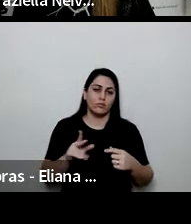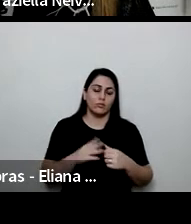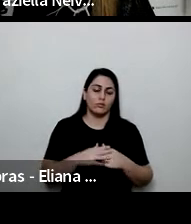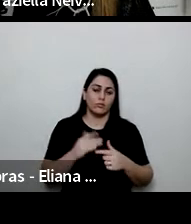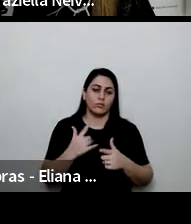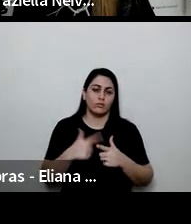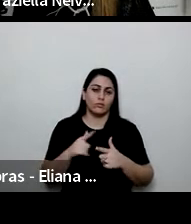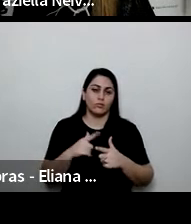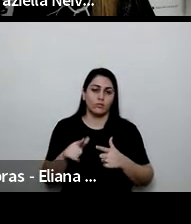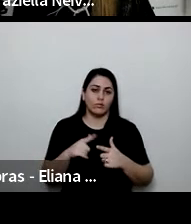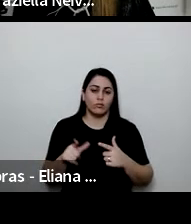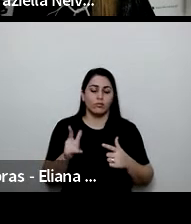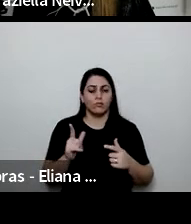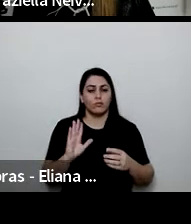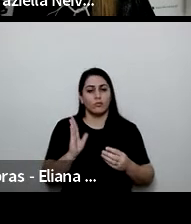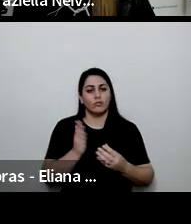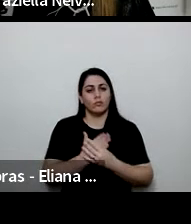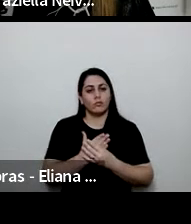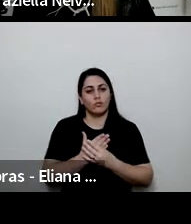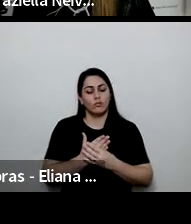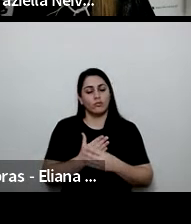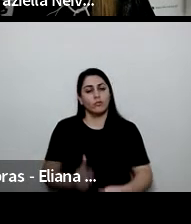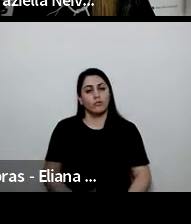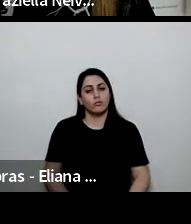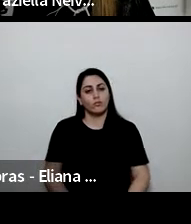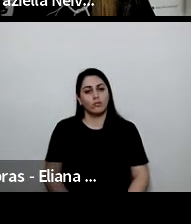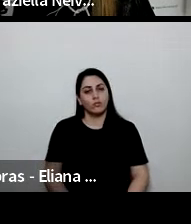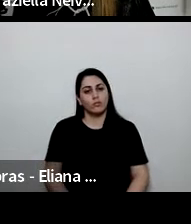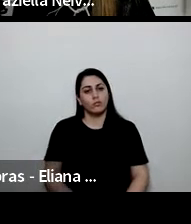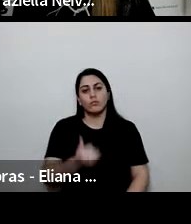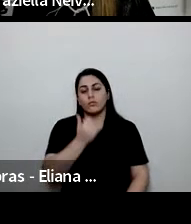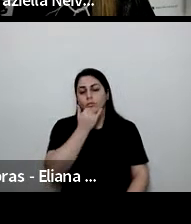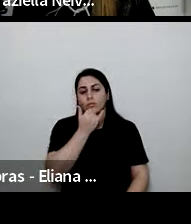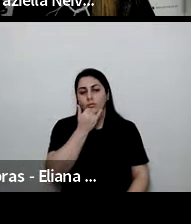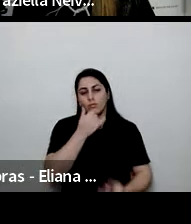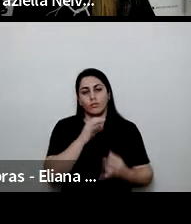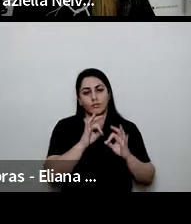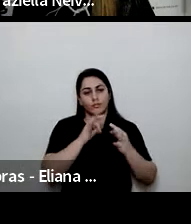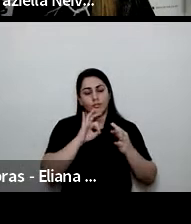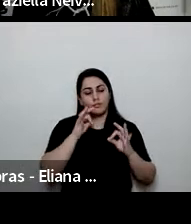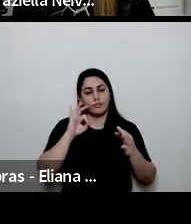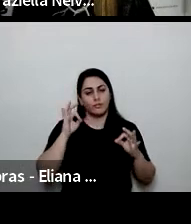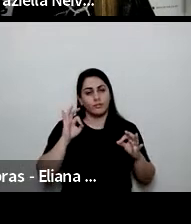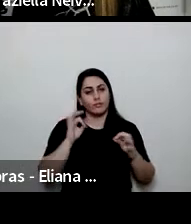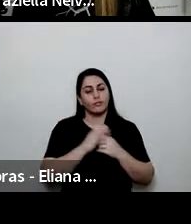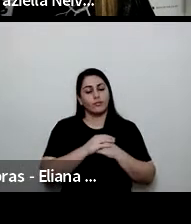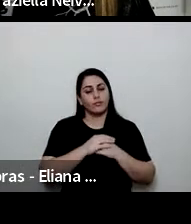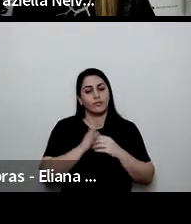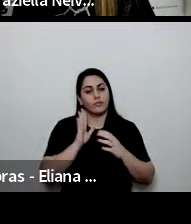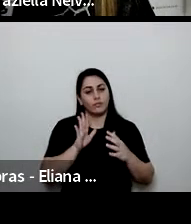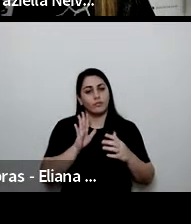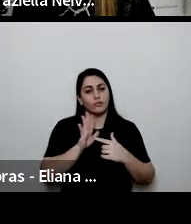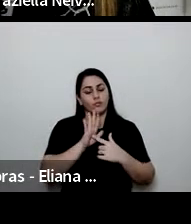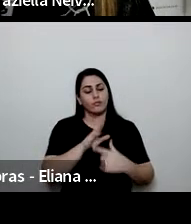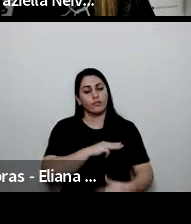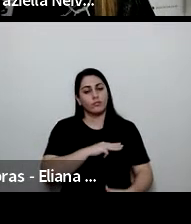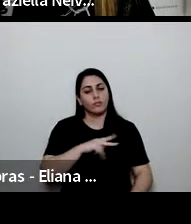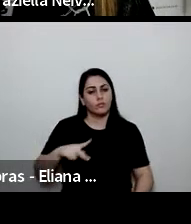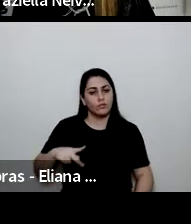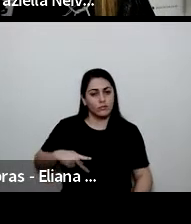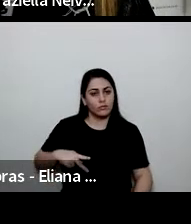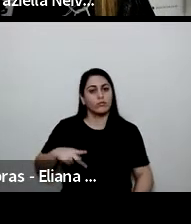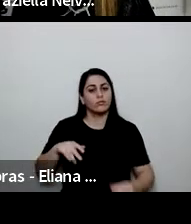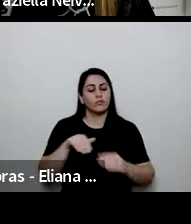legitimidade eo interesse processual dessa pede perdão pela extensão mais a manifestação do Ministério Público